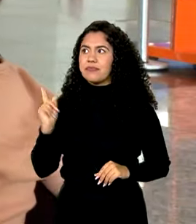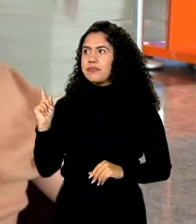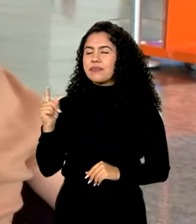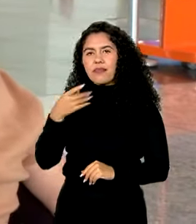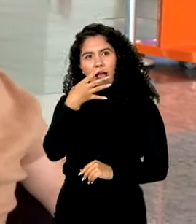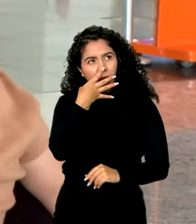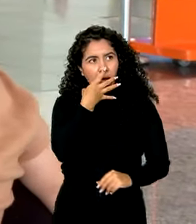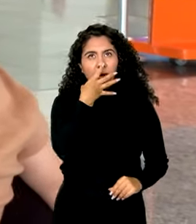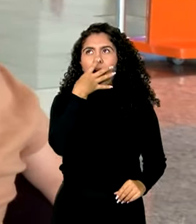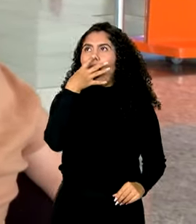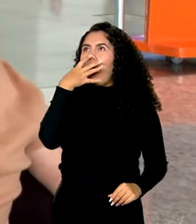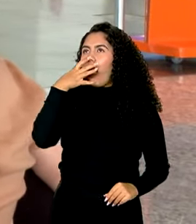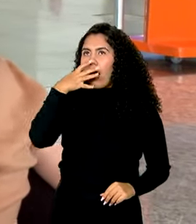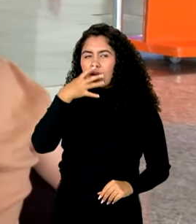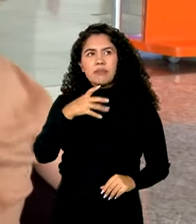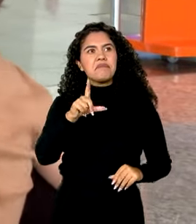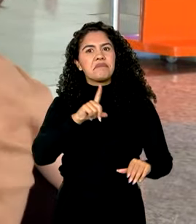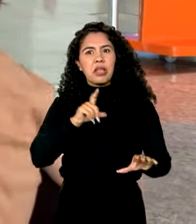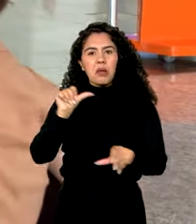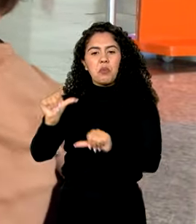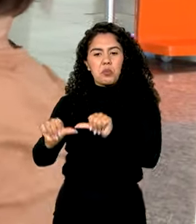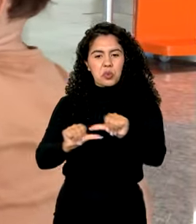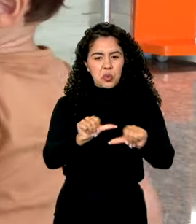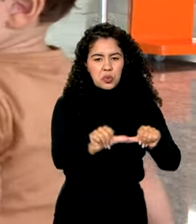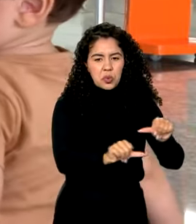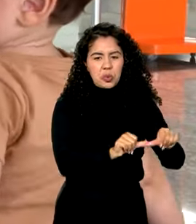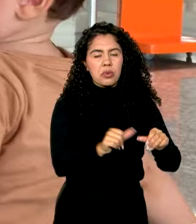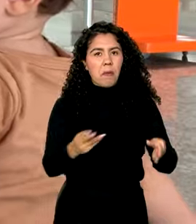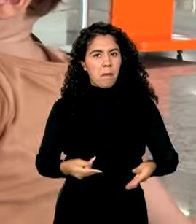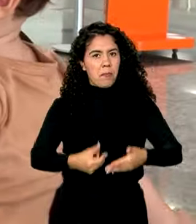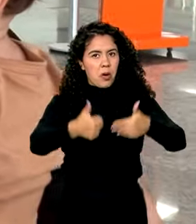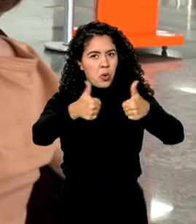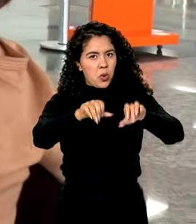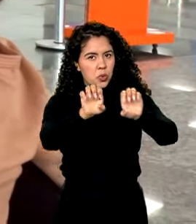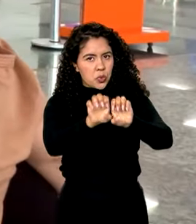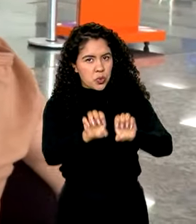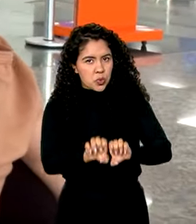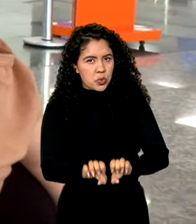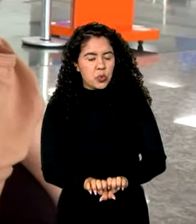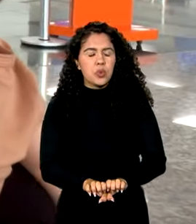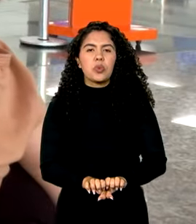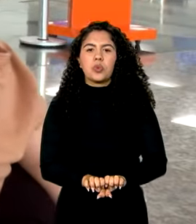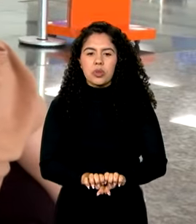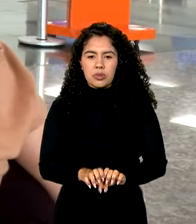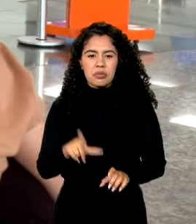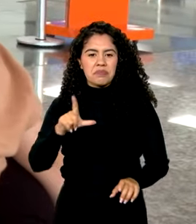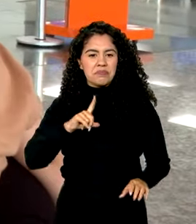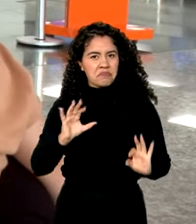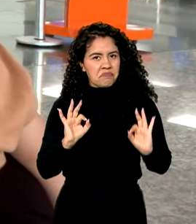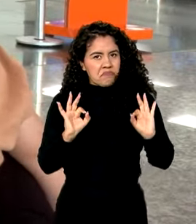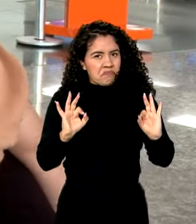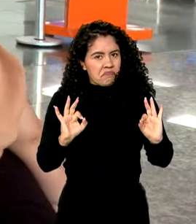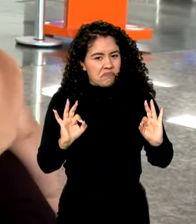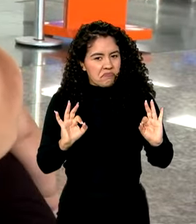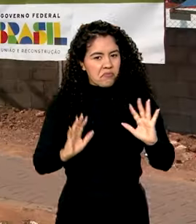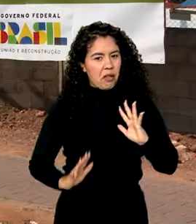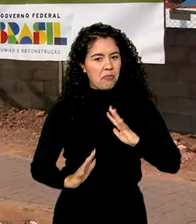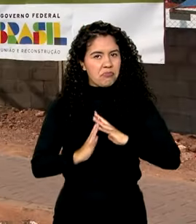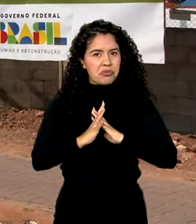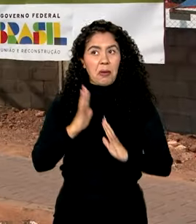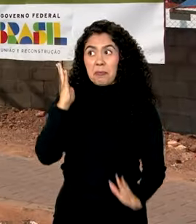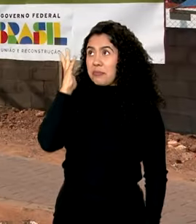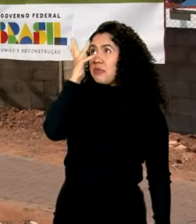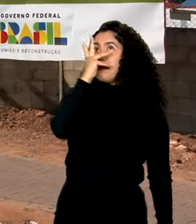observamos algumas mudanças, sim, em relação à estrutura. Está bem melhor, está mais moderna, está até mais bonito.